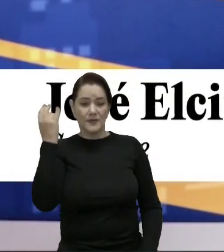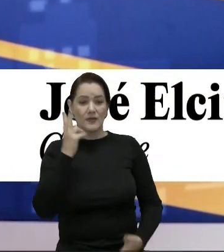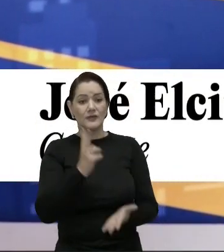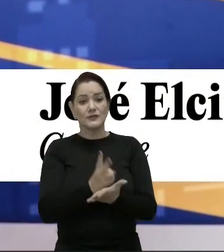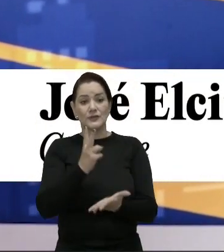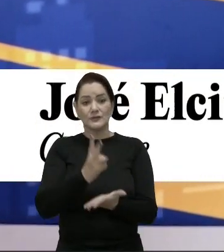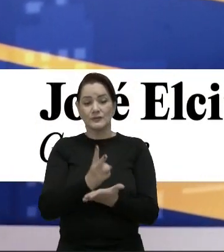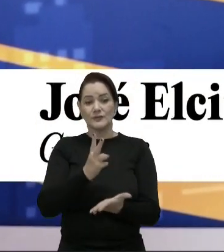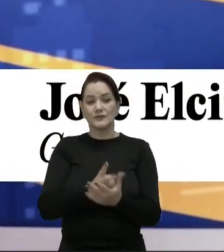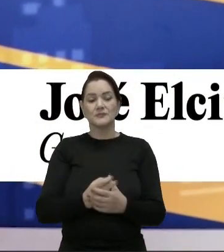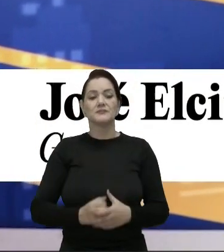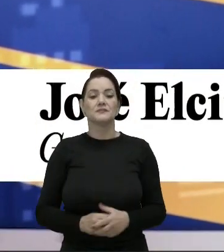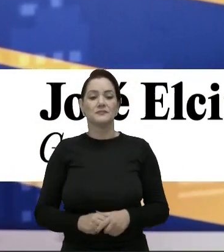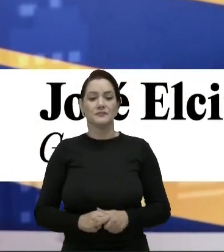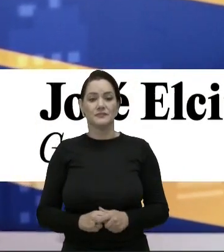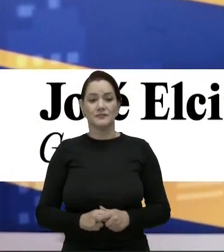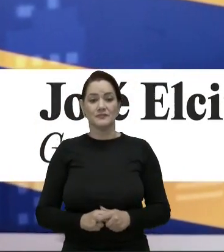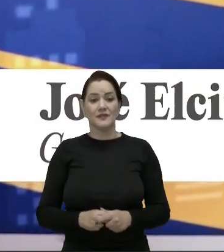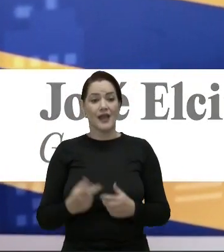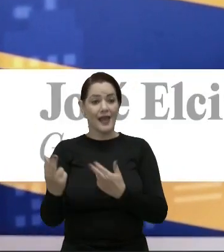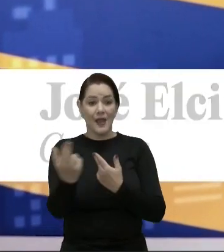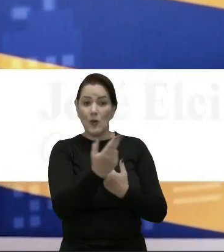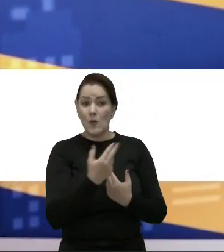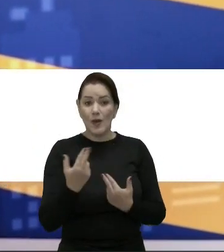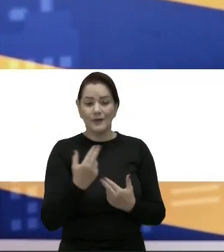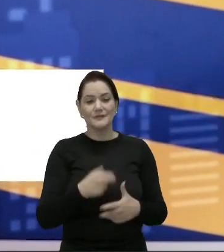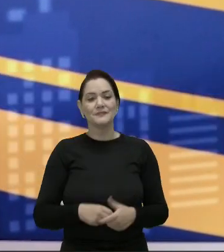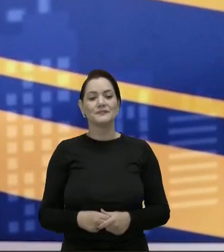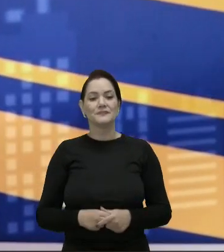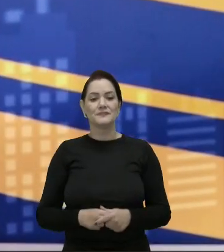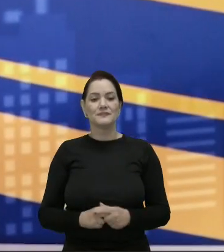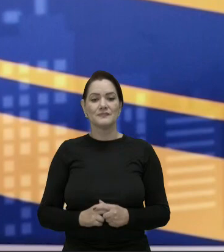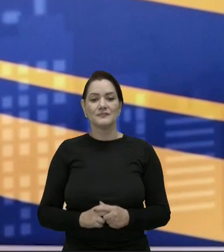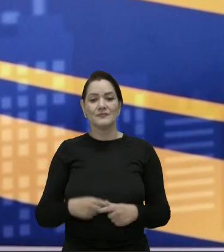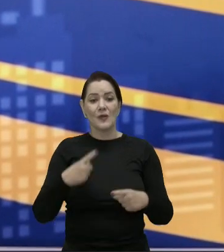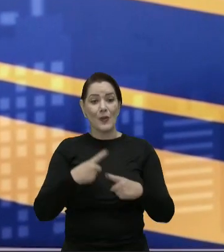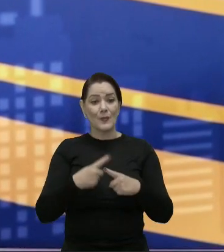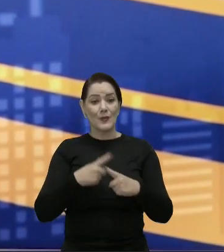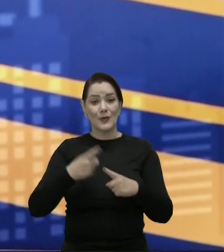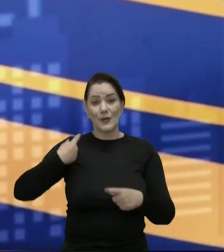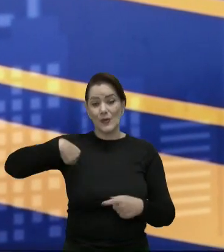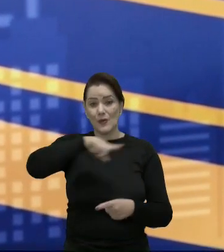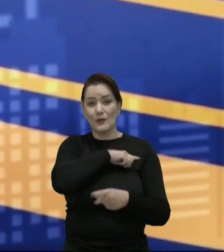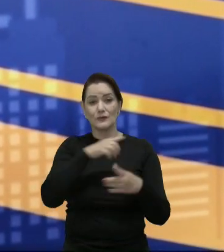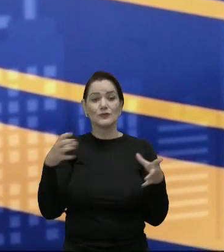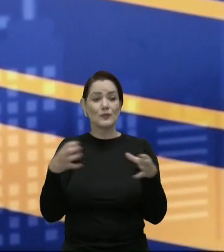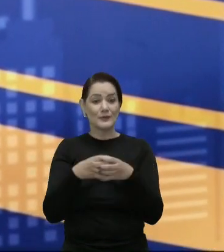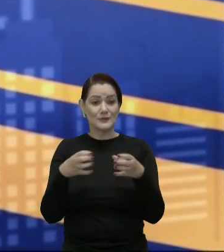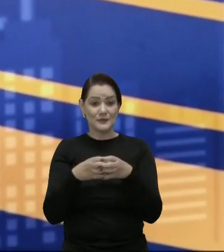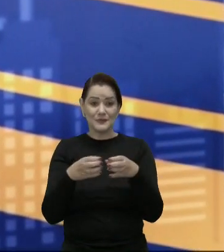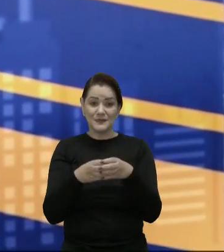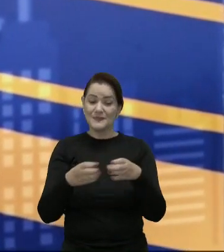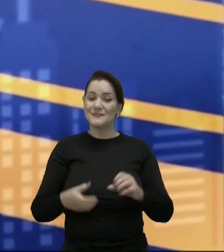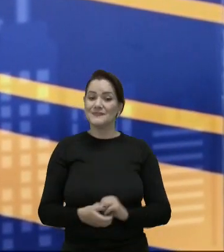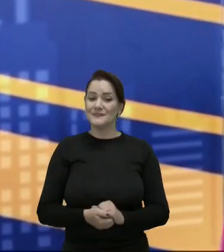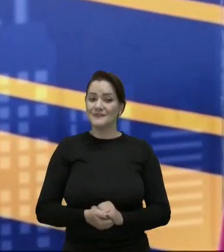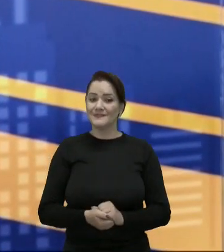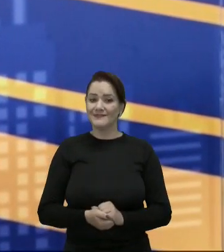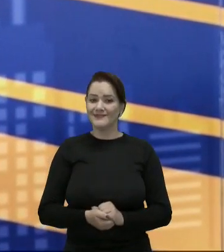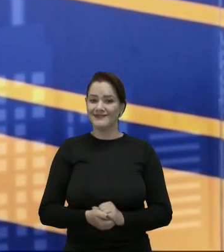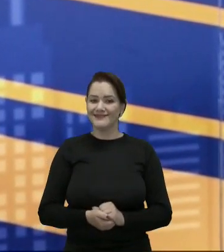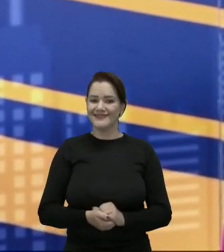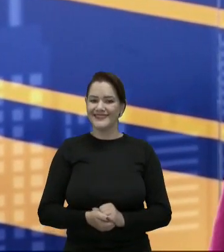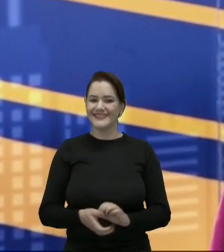colaborador é igual, eu diria igual, porque somos uma equipe e a equipe tem que